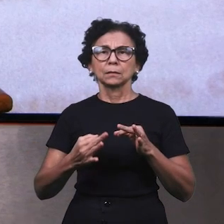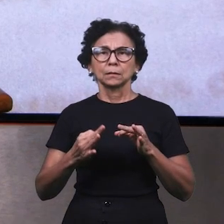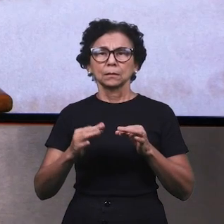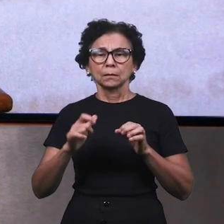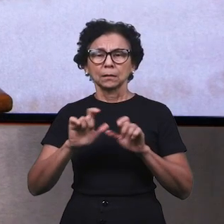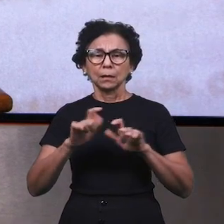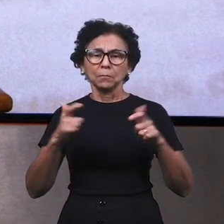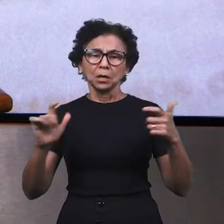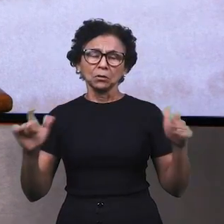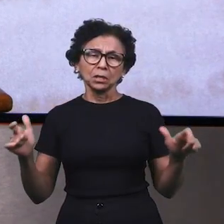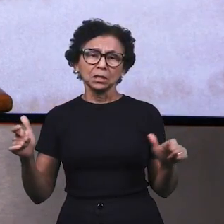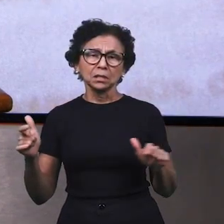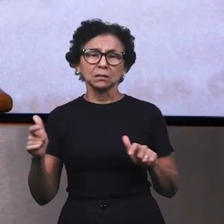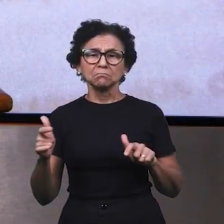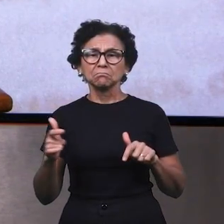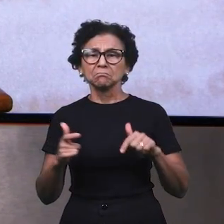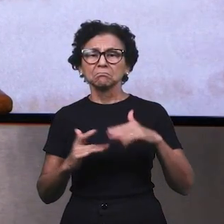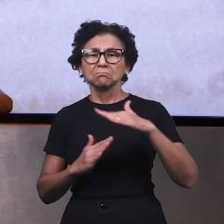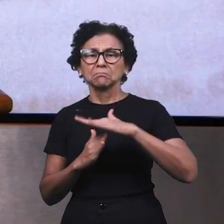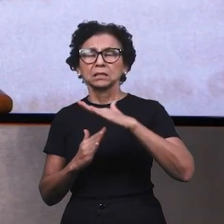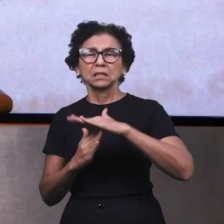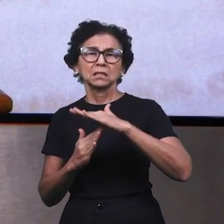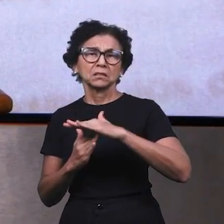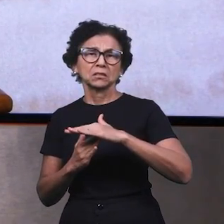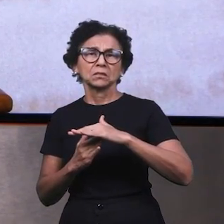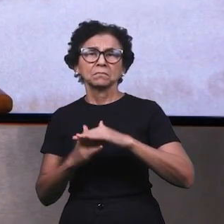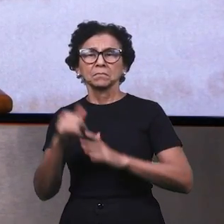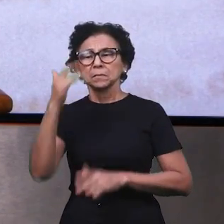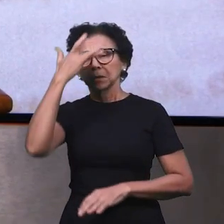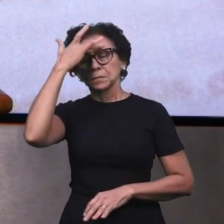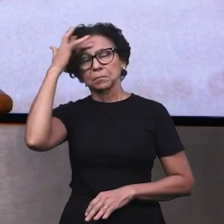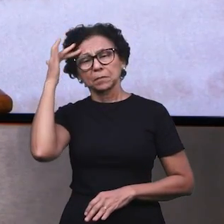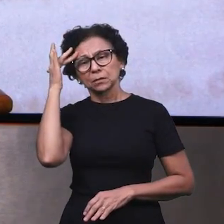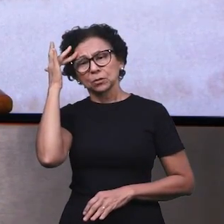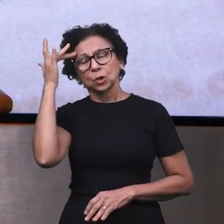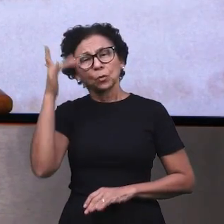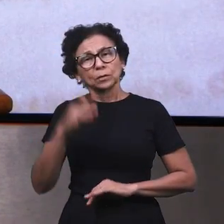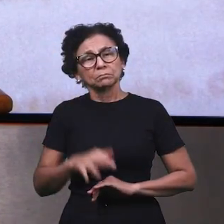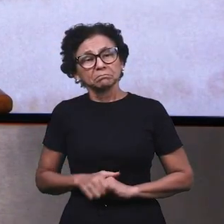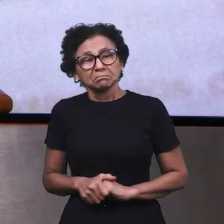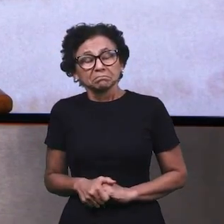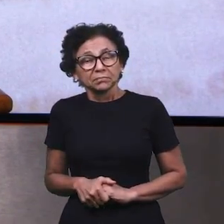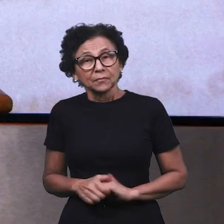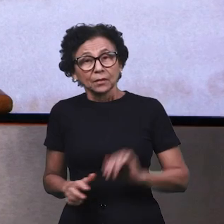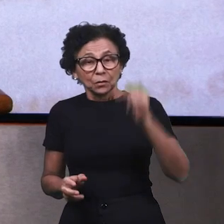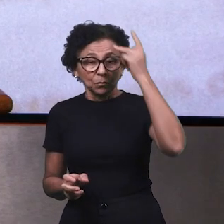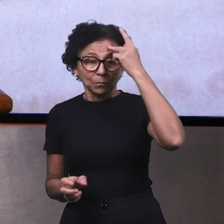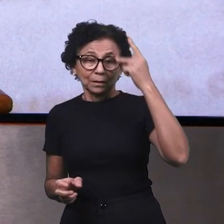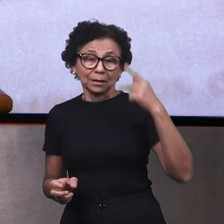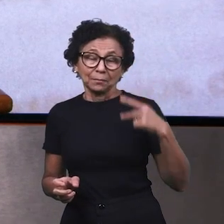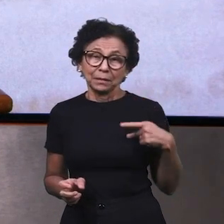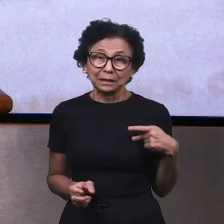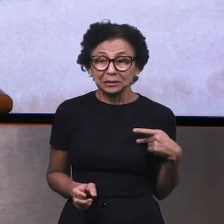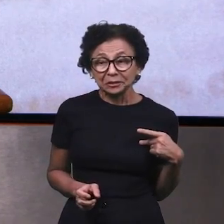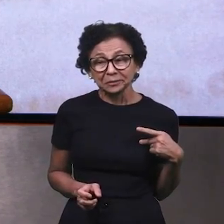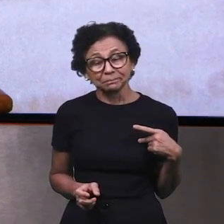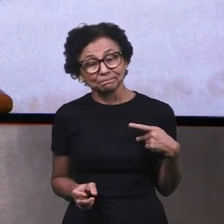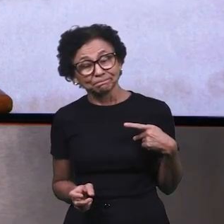pessoas com certas limitações e das quais não se poderia humanamente esperar